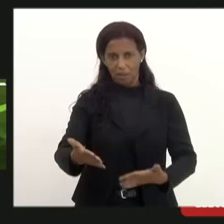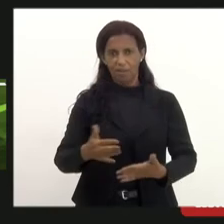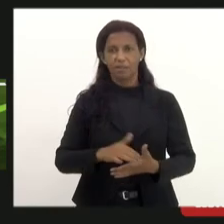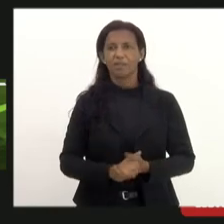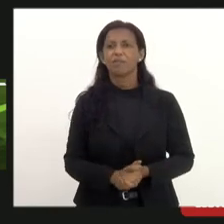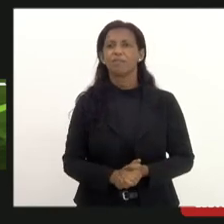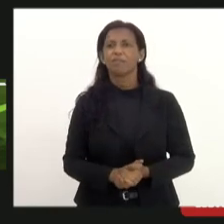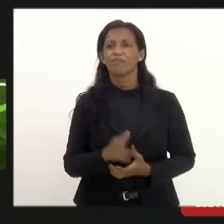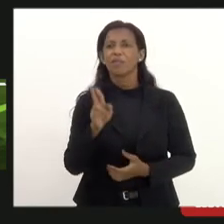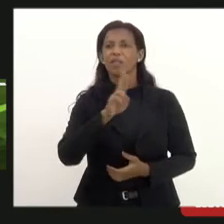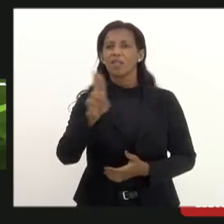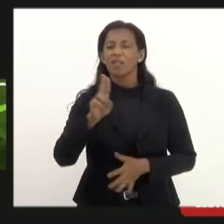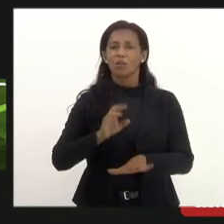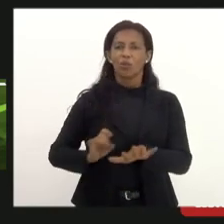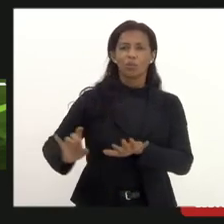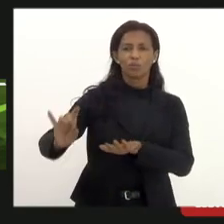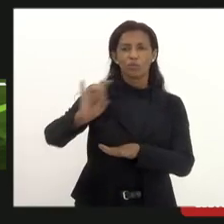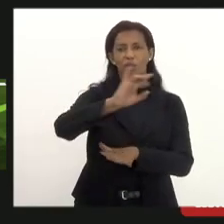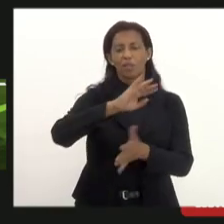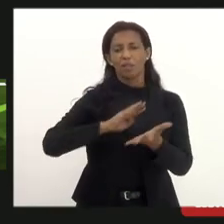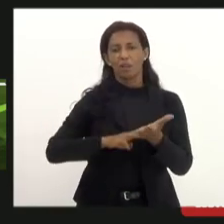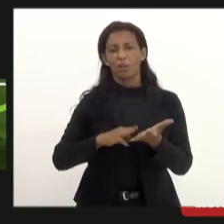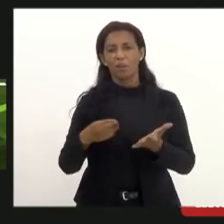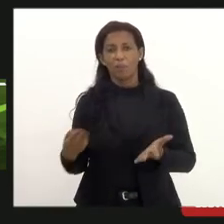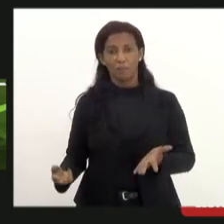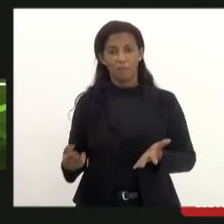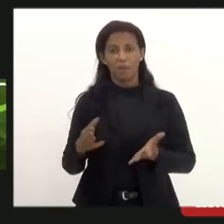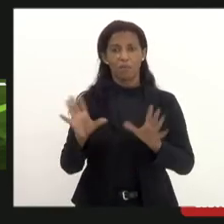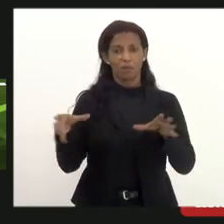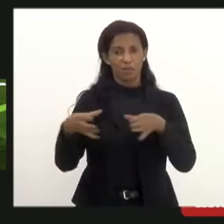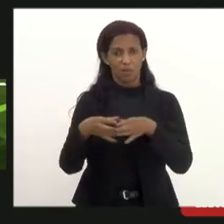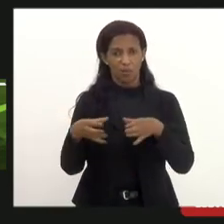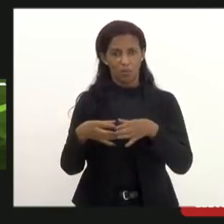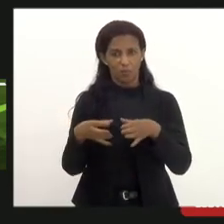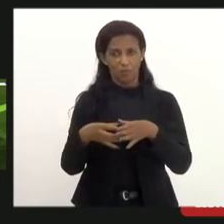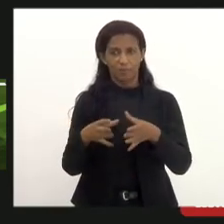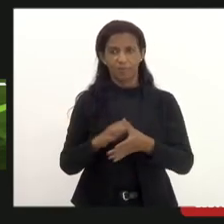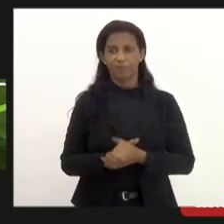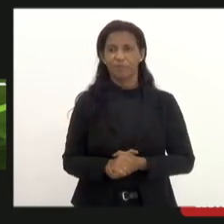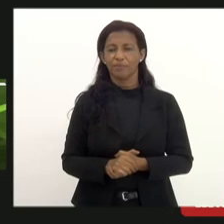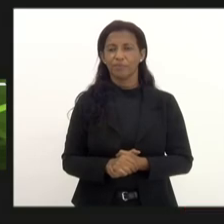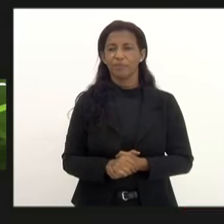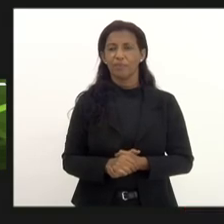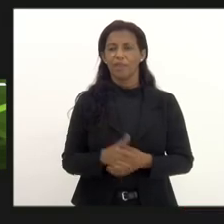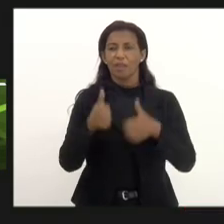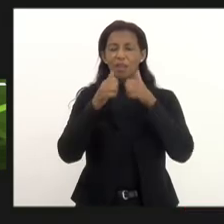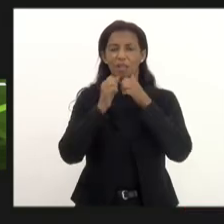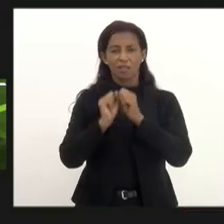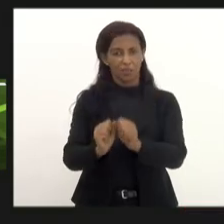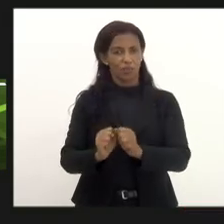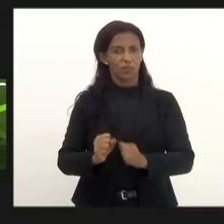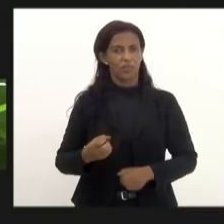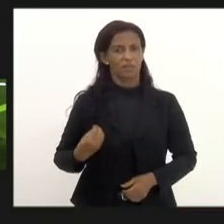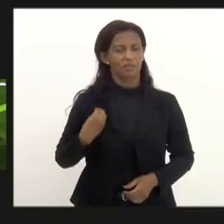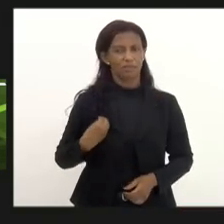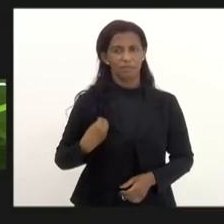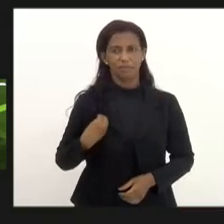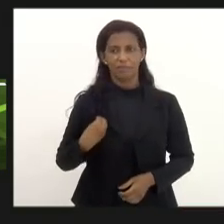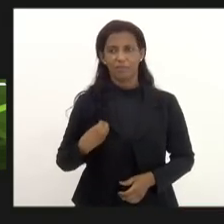em nome dos demais membros também dessa comissão, a toda a assessoria presente,